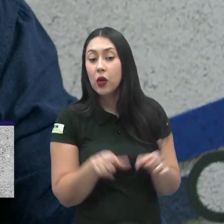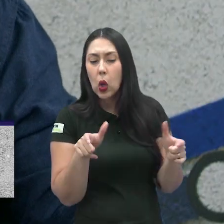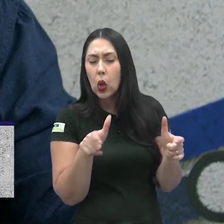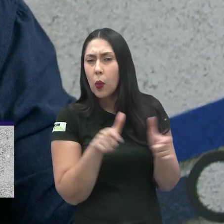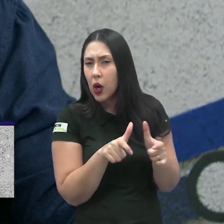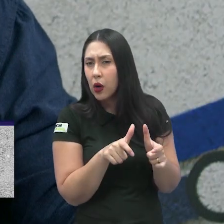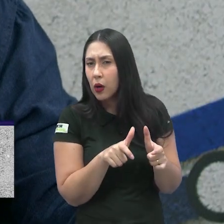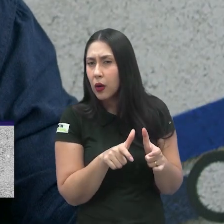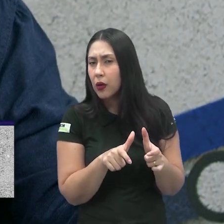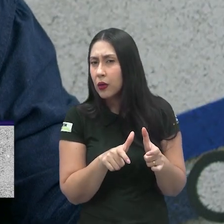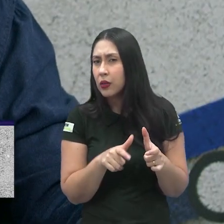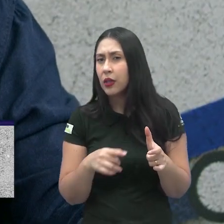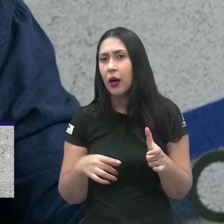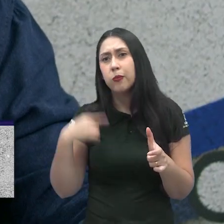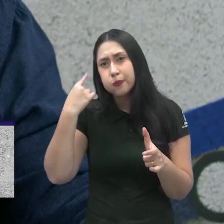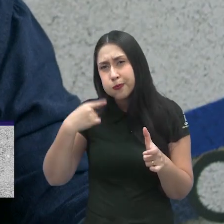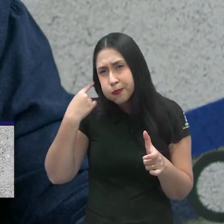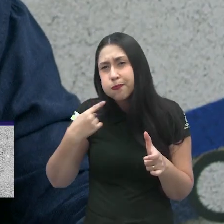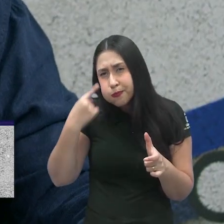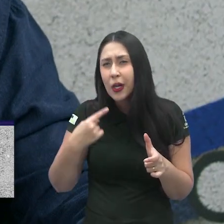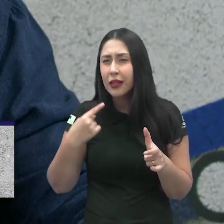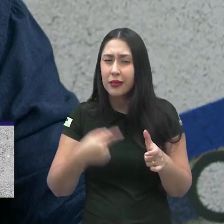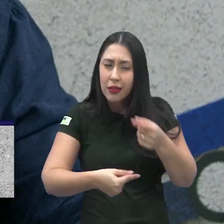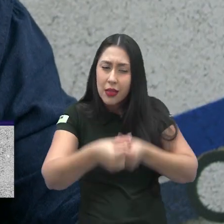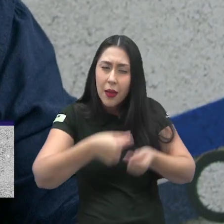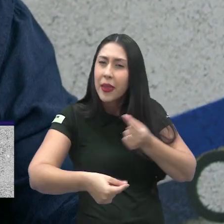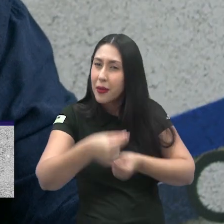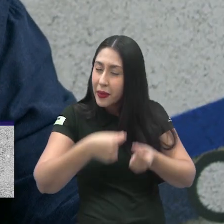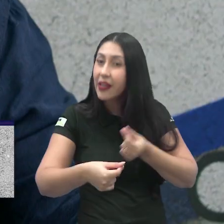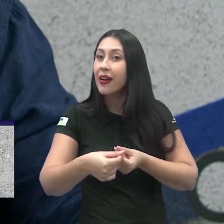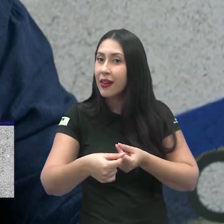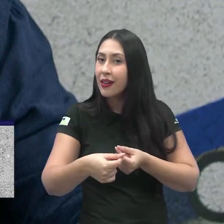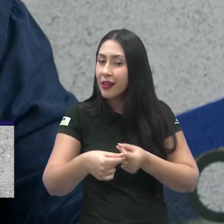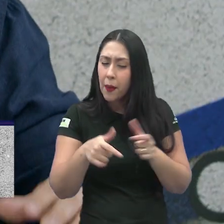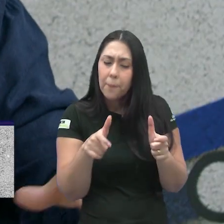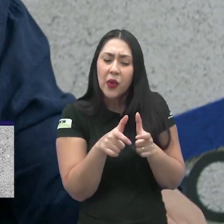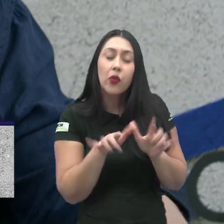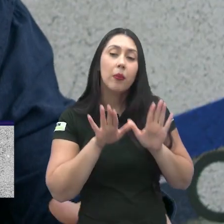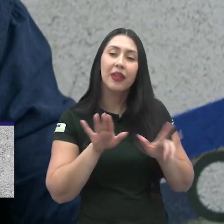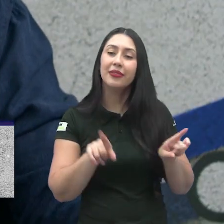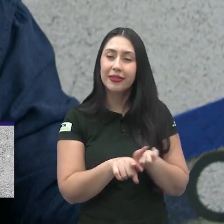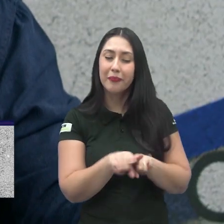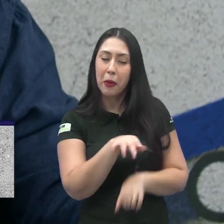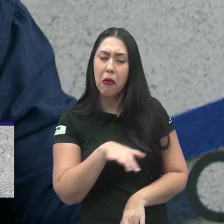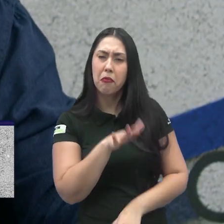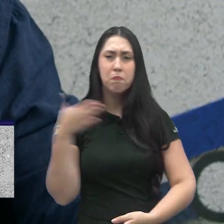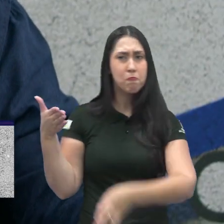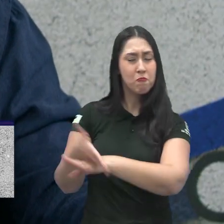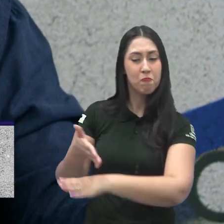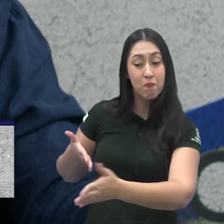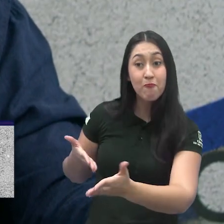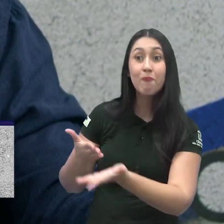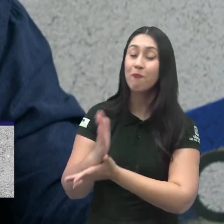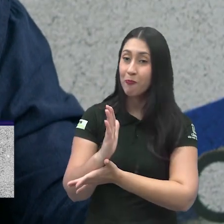menor medida, os profissionais formados na área do direito, os profissionais formados na área da economia, formados na área de administração, em menor grau, mas também são os que mais